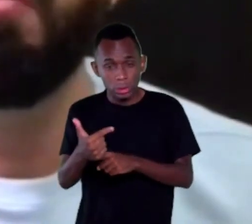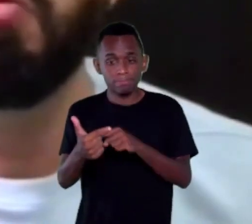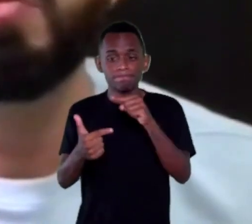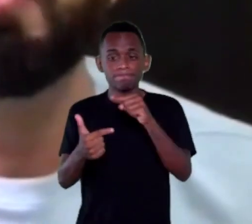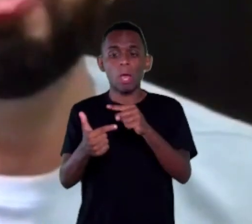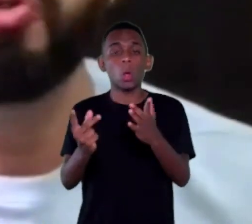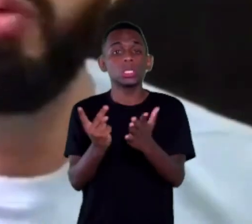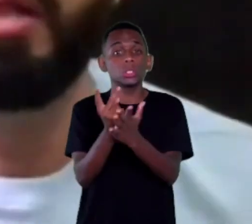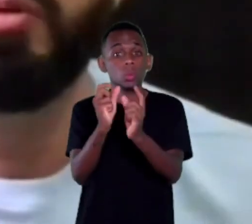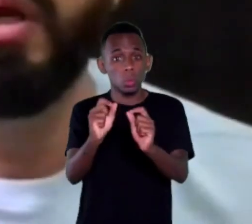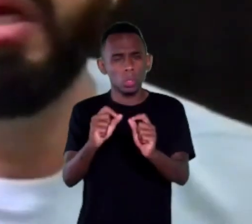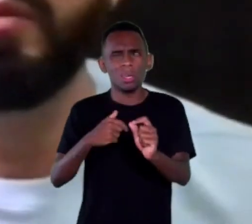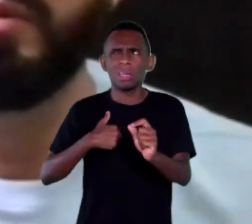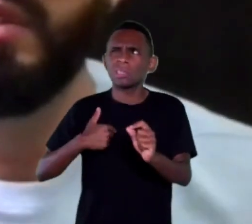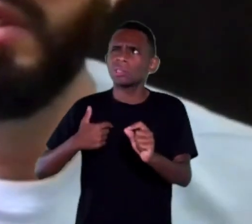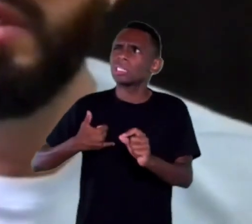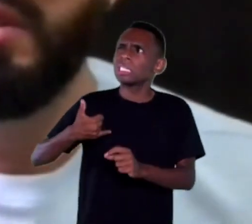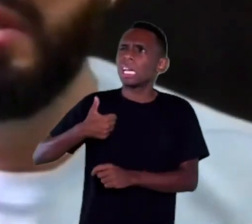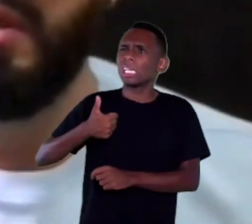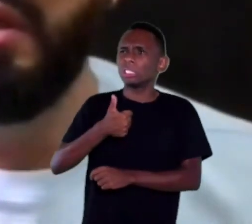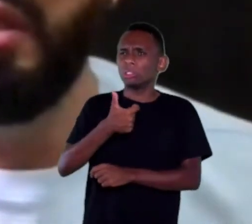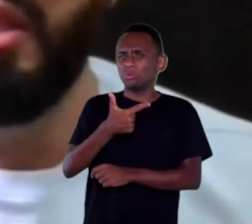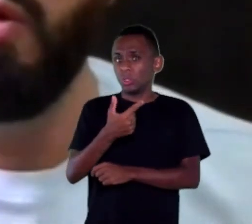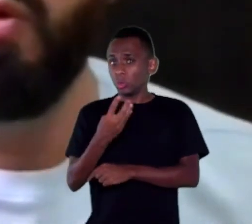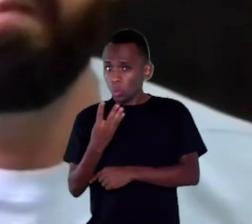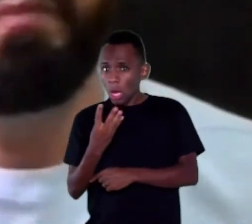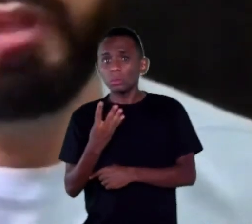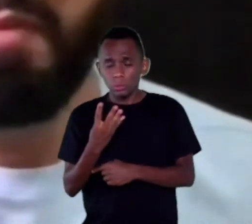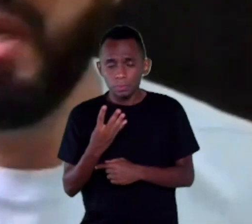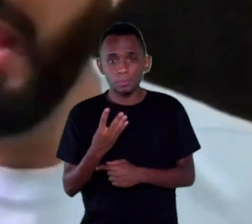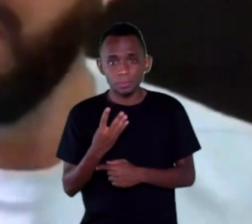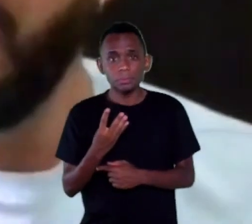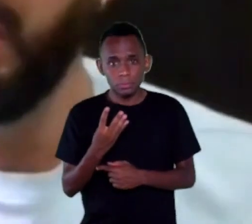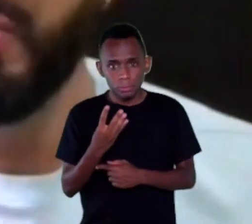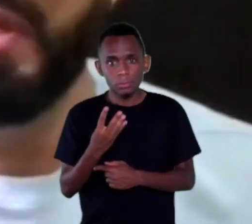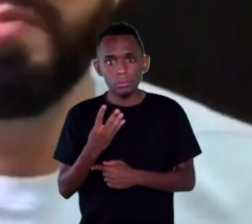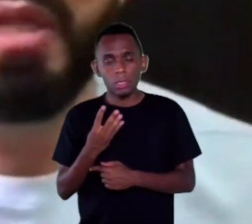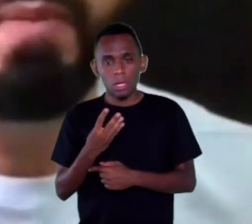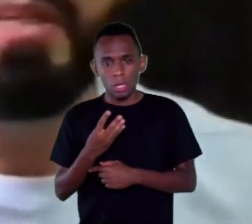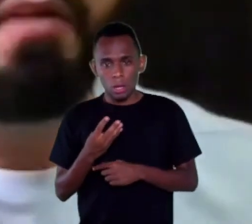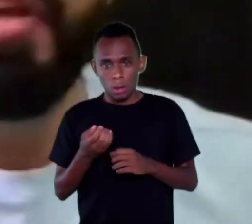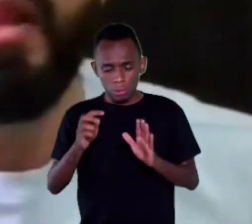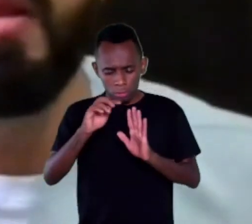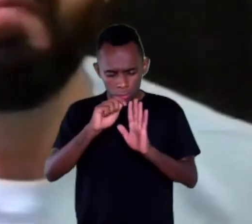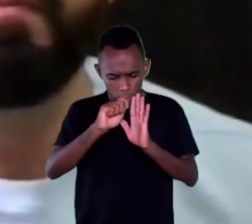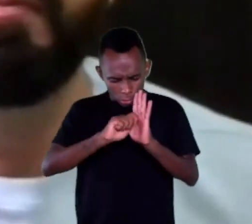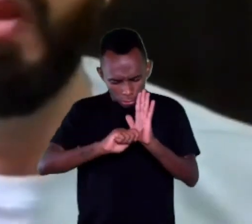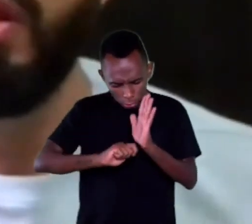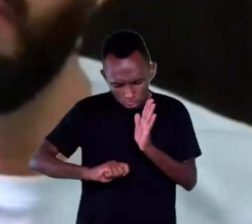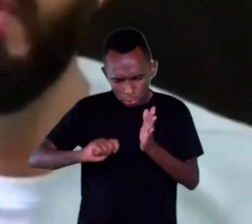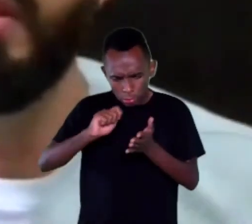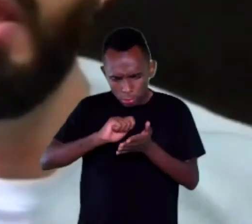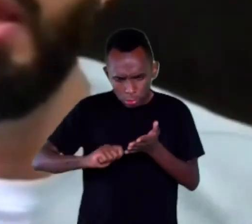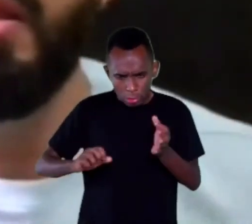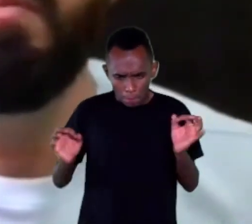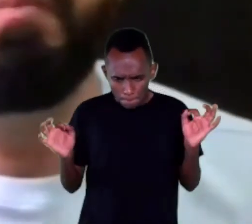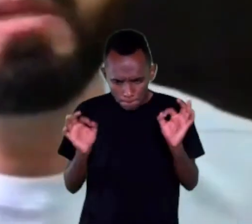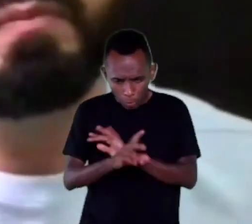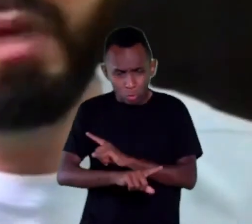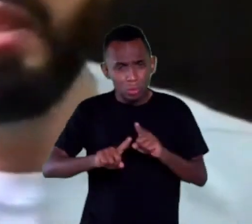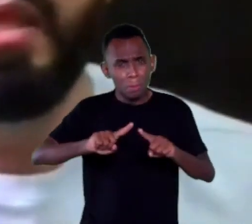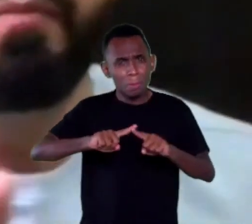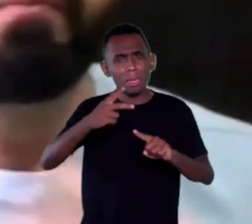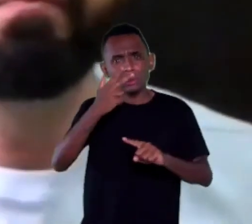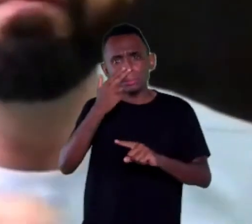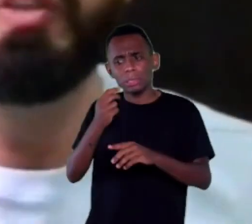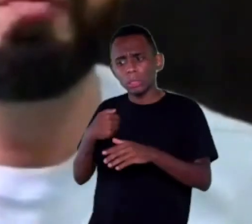aí eu estava com uns 24 anos, eu terminei o nota de falecimento, mas engavetei. Eu engavetei,